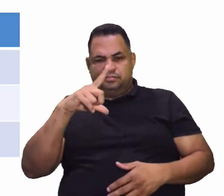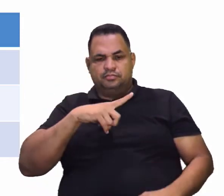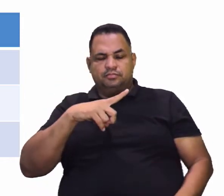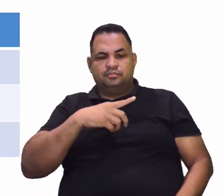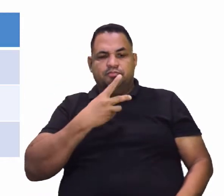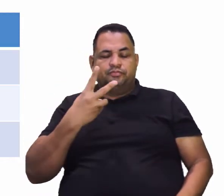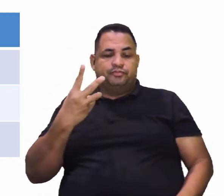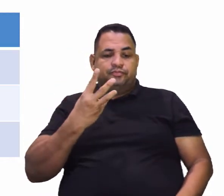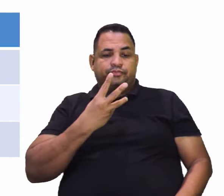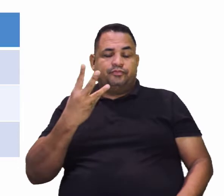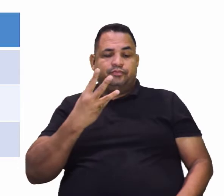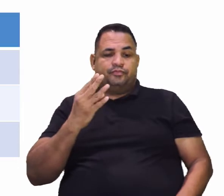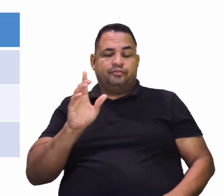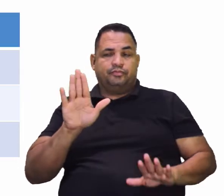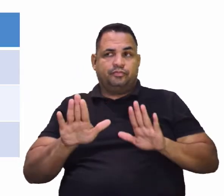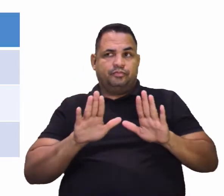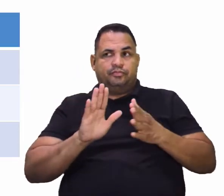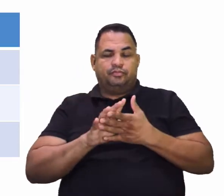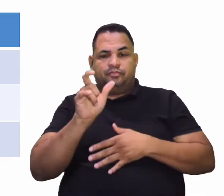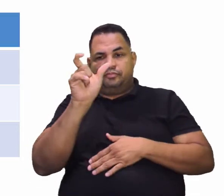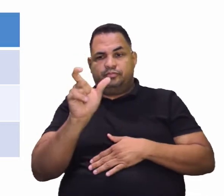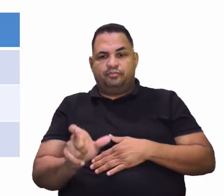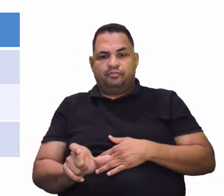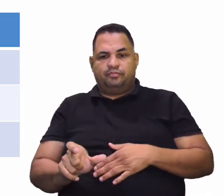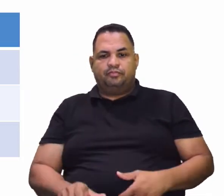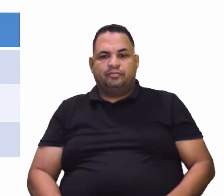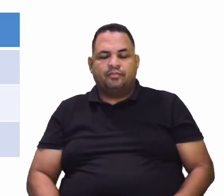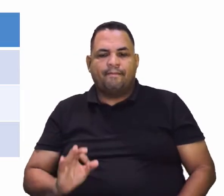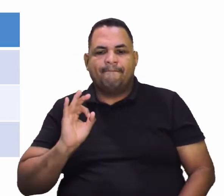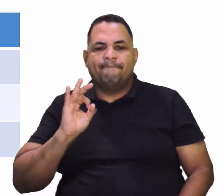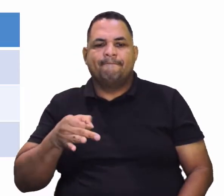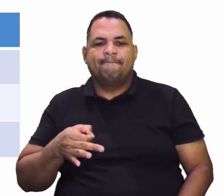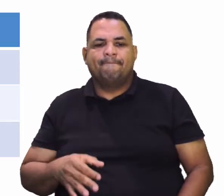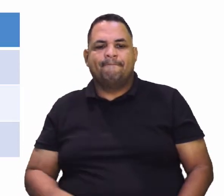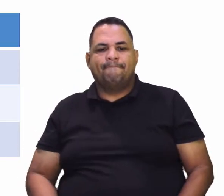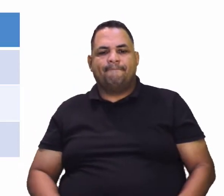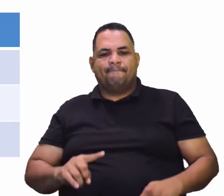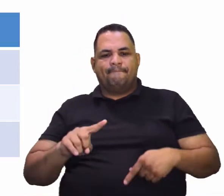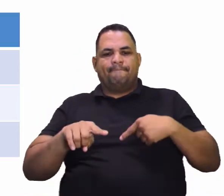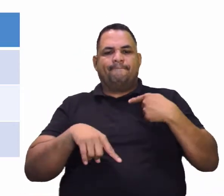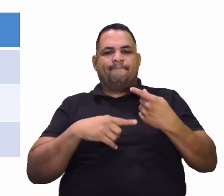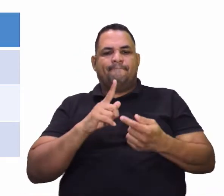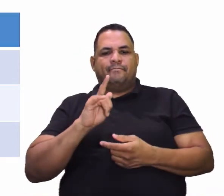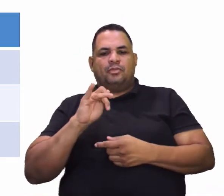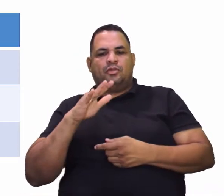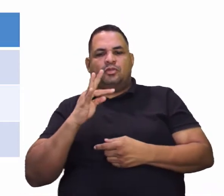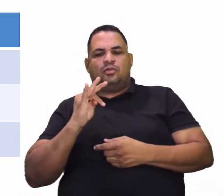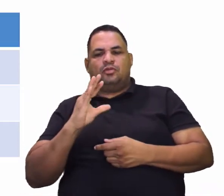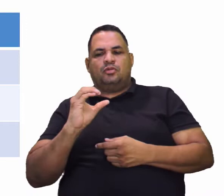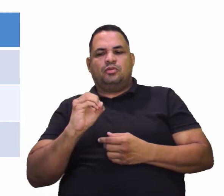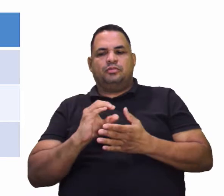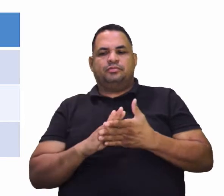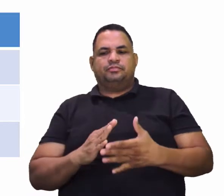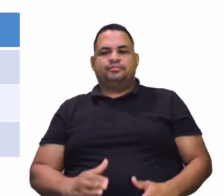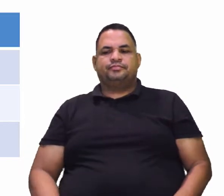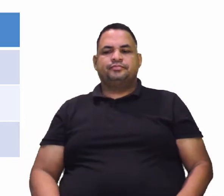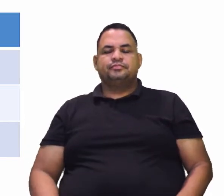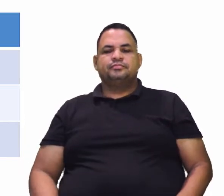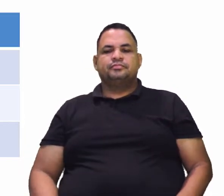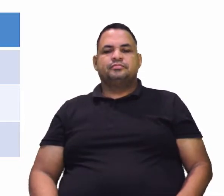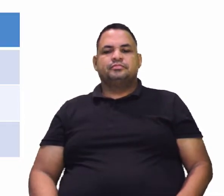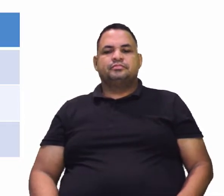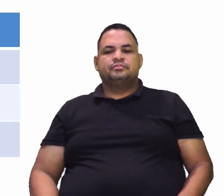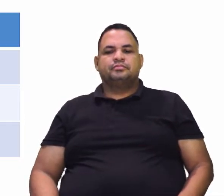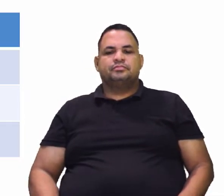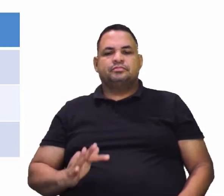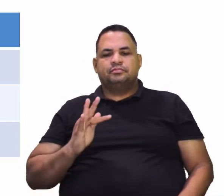desses 3, de acordo com o sujeito, cada um com o sujeito correto. Logo depois vem o going to. Going to